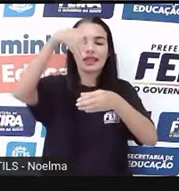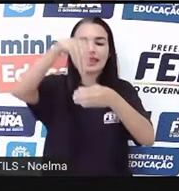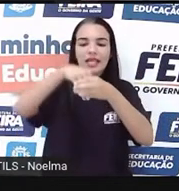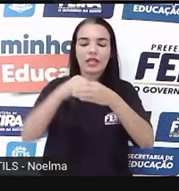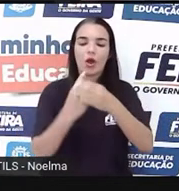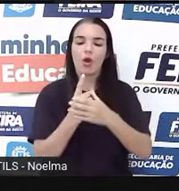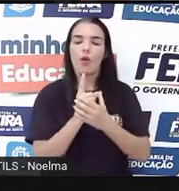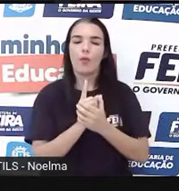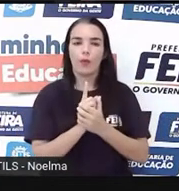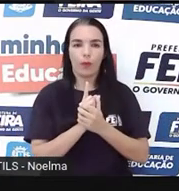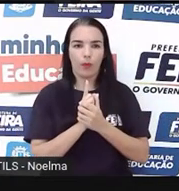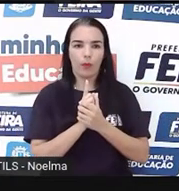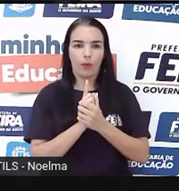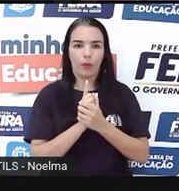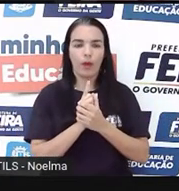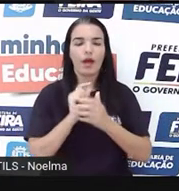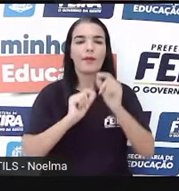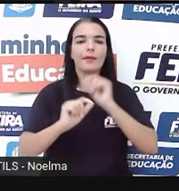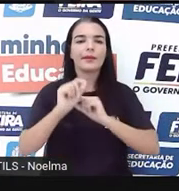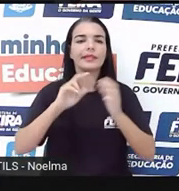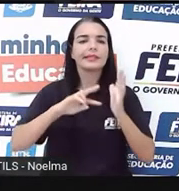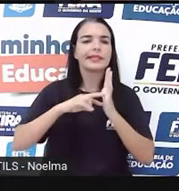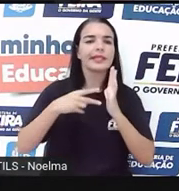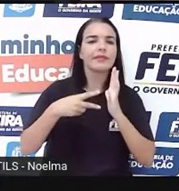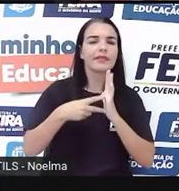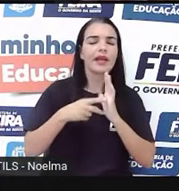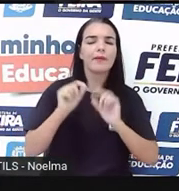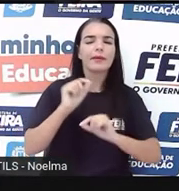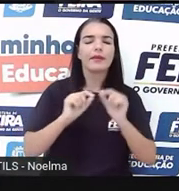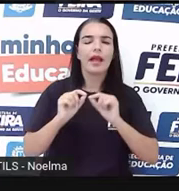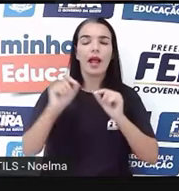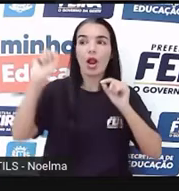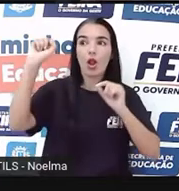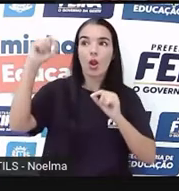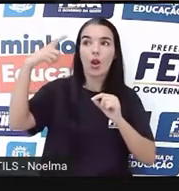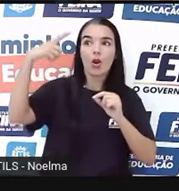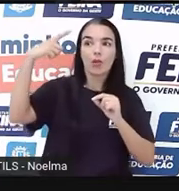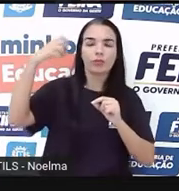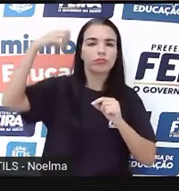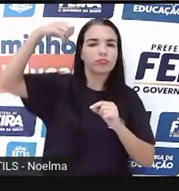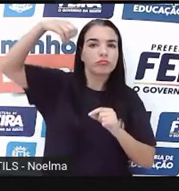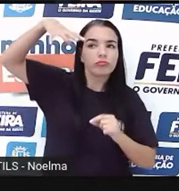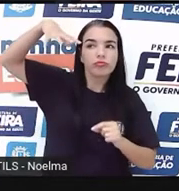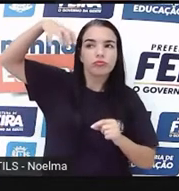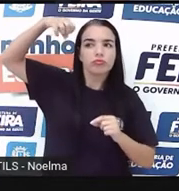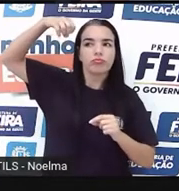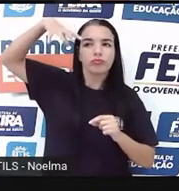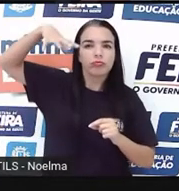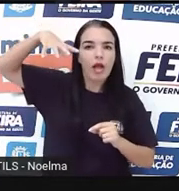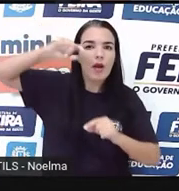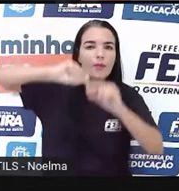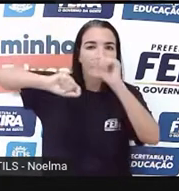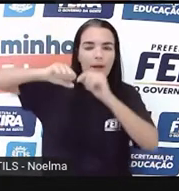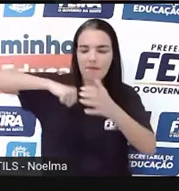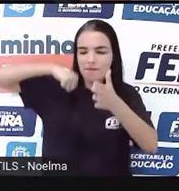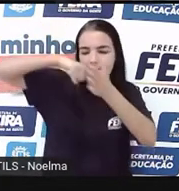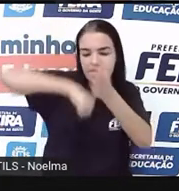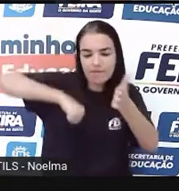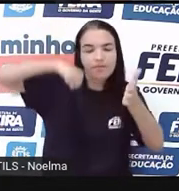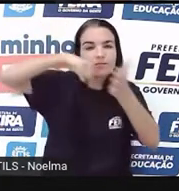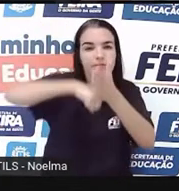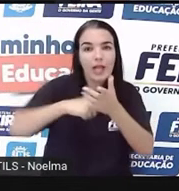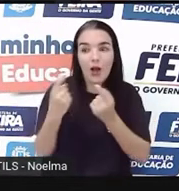E esta vela significa justamente uma luz para combater, para lutar contra as bruxas.